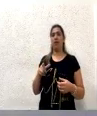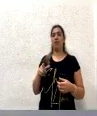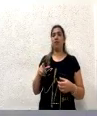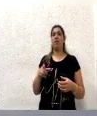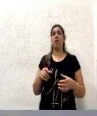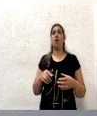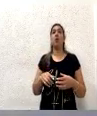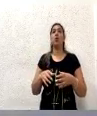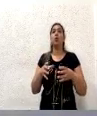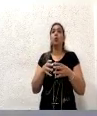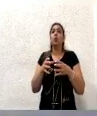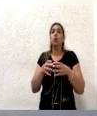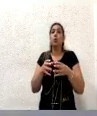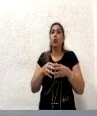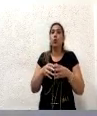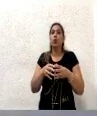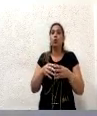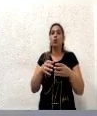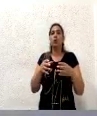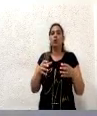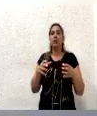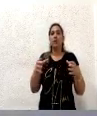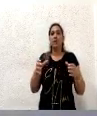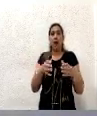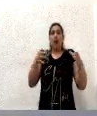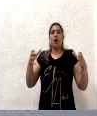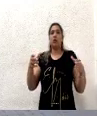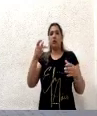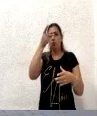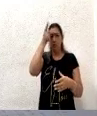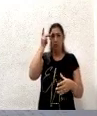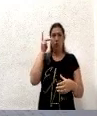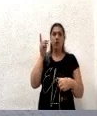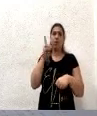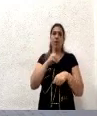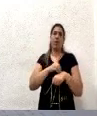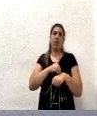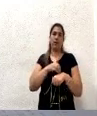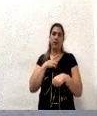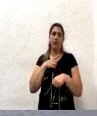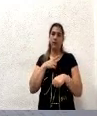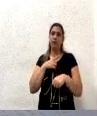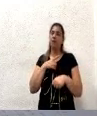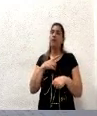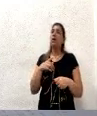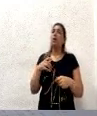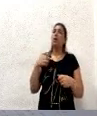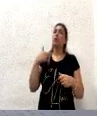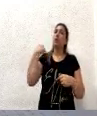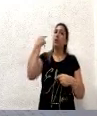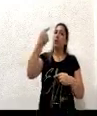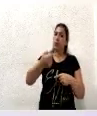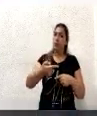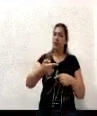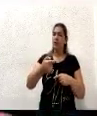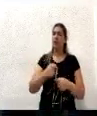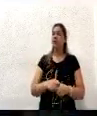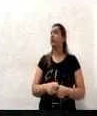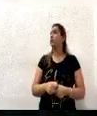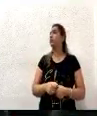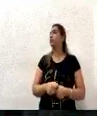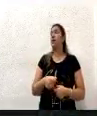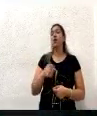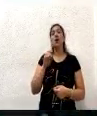epidemia. Tá? 2022, a gente teve até um número maior de casos, mas ele foi o ano todo. 2023, nós tivemos cerca de